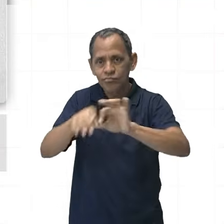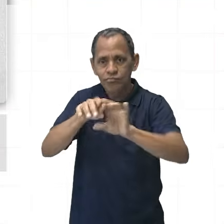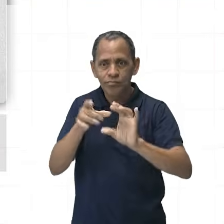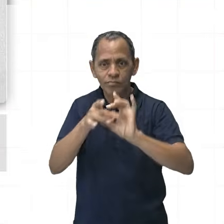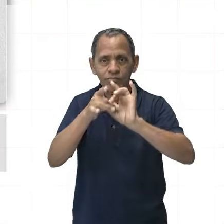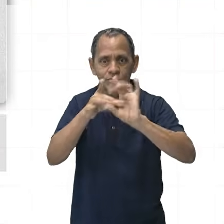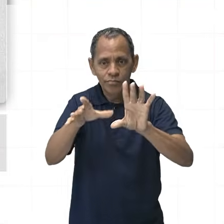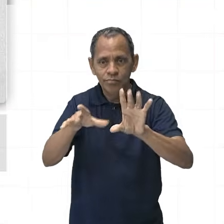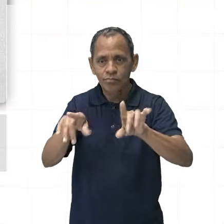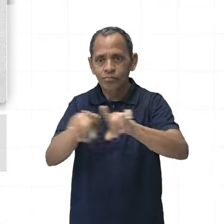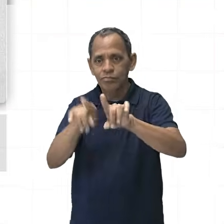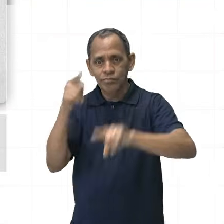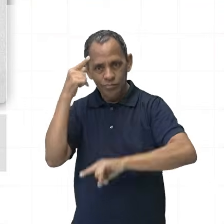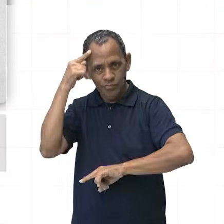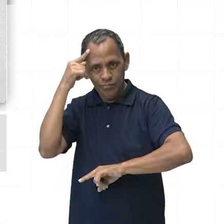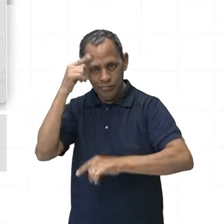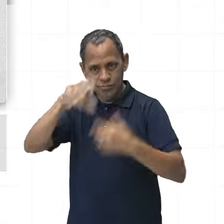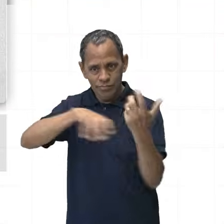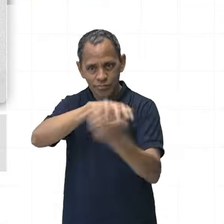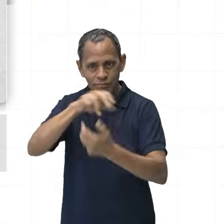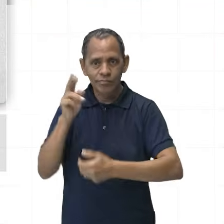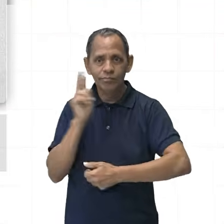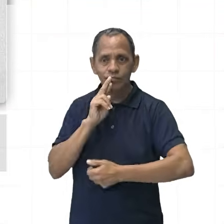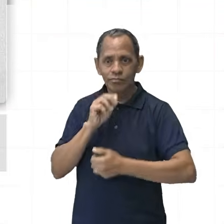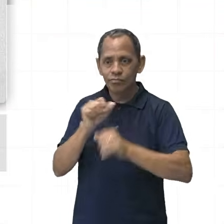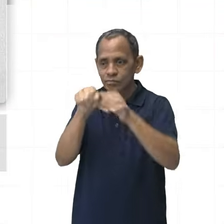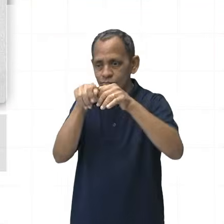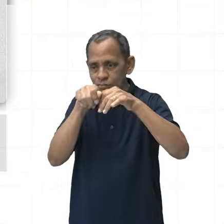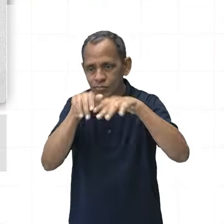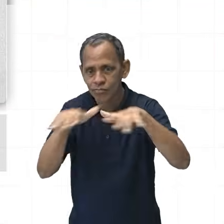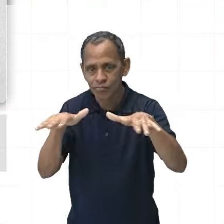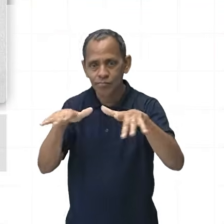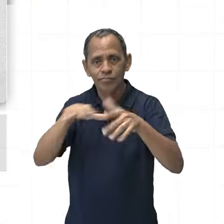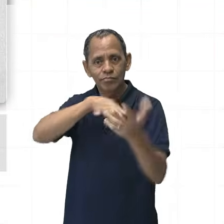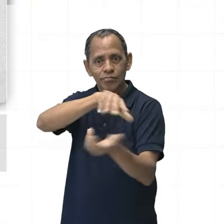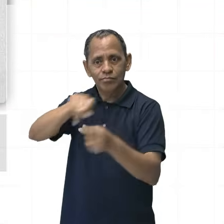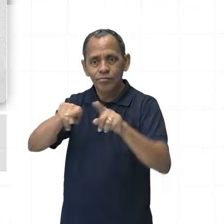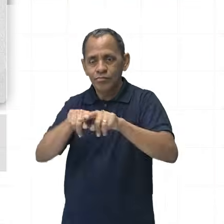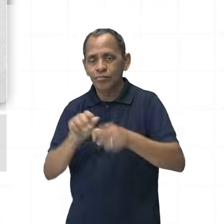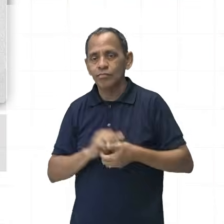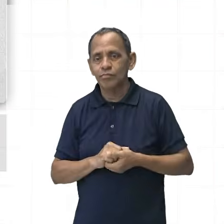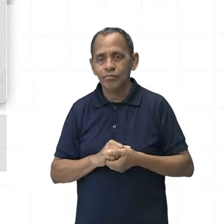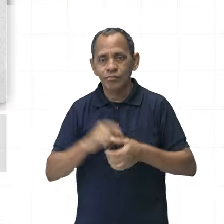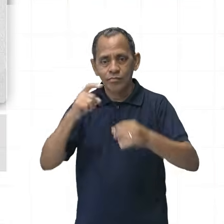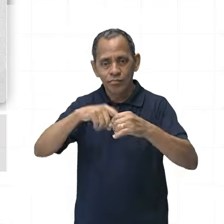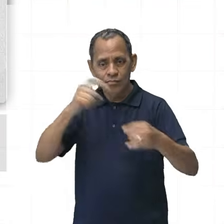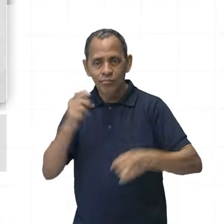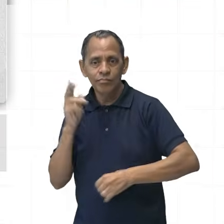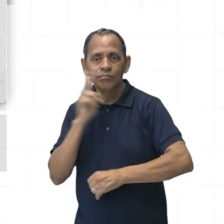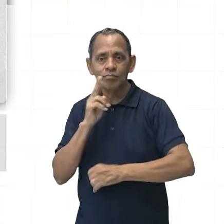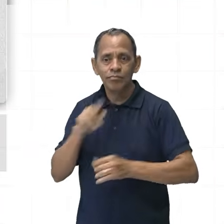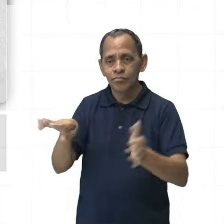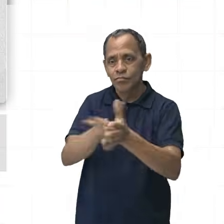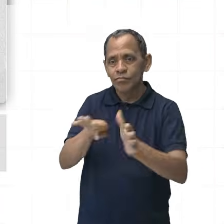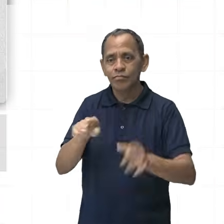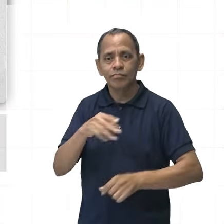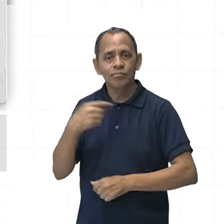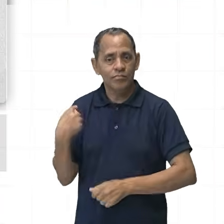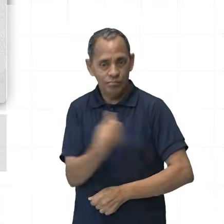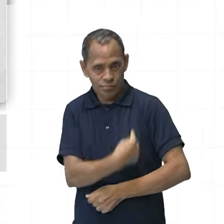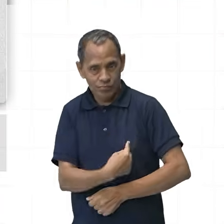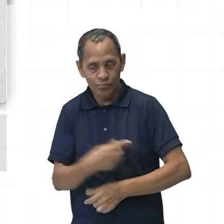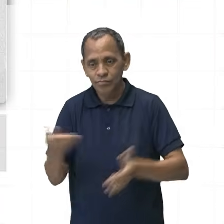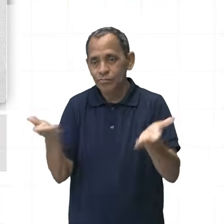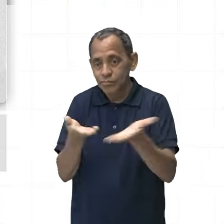mais justo e democrático. Então, a ideia da Revolução Russa, ela se espalhou pelo mundo. Vimos que saiu da